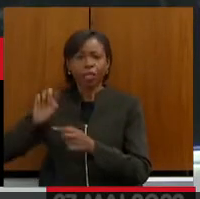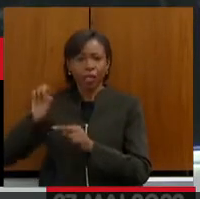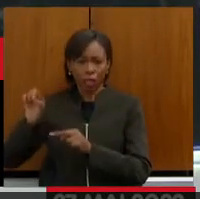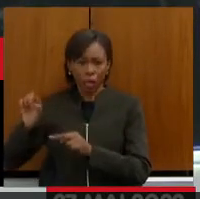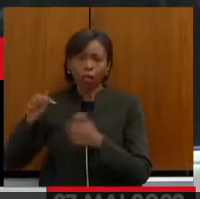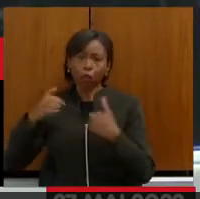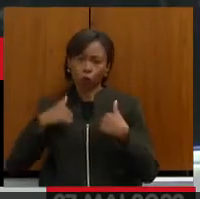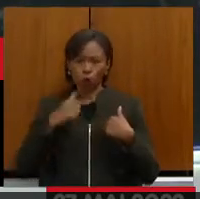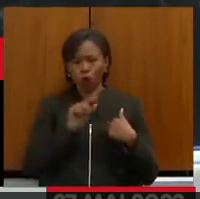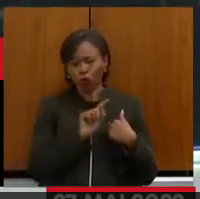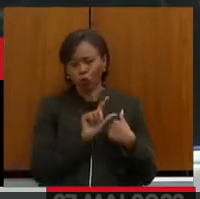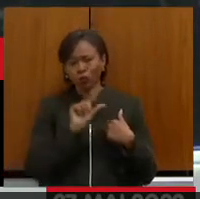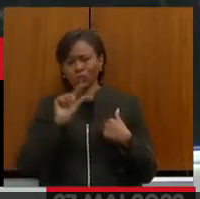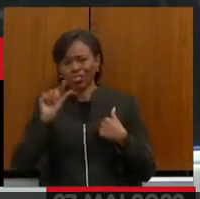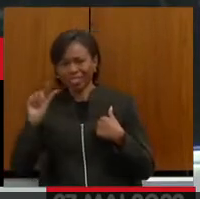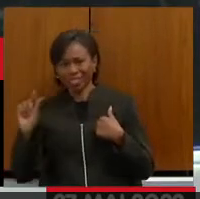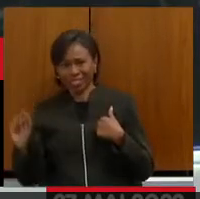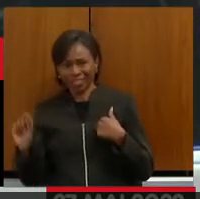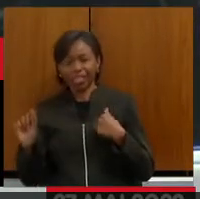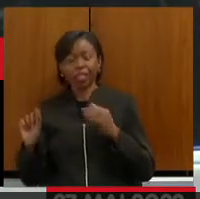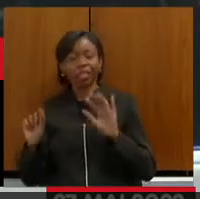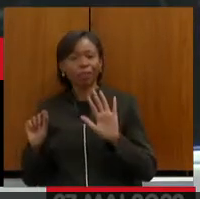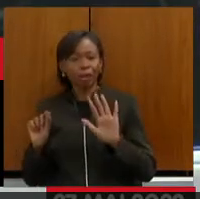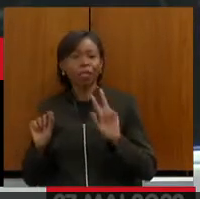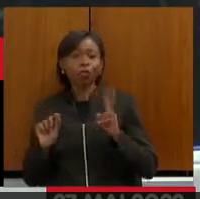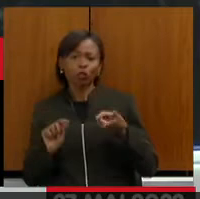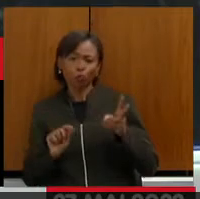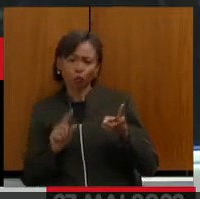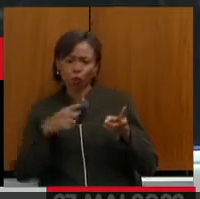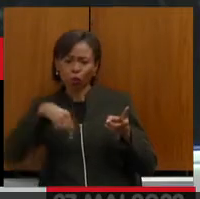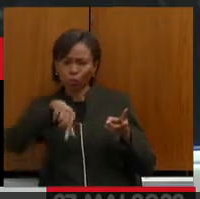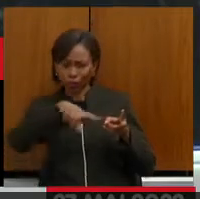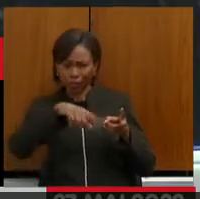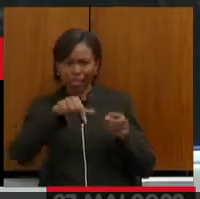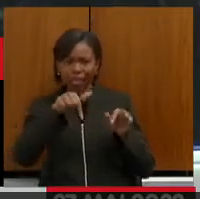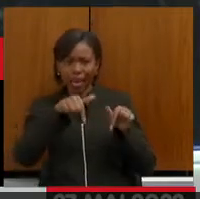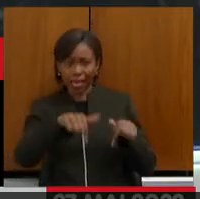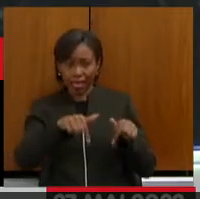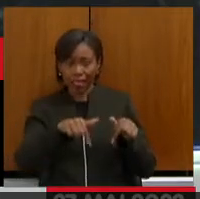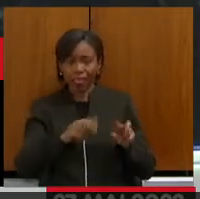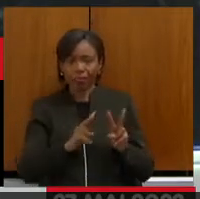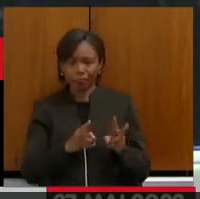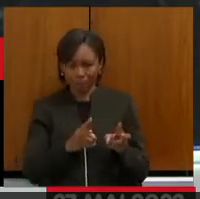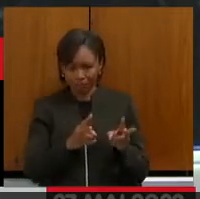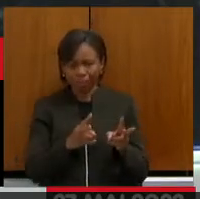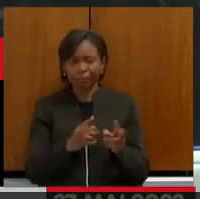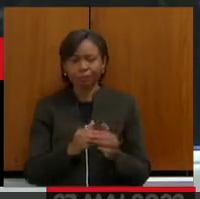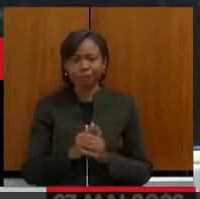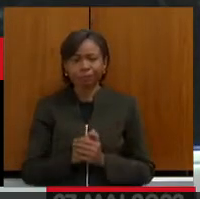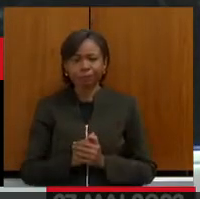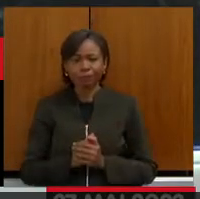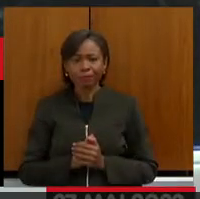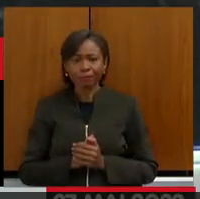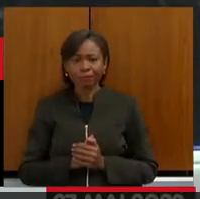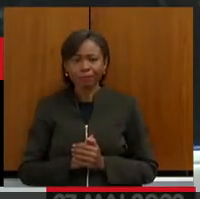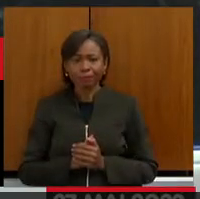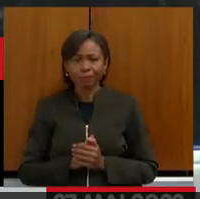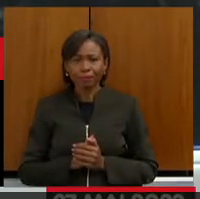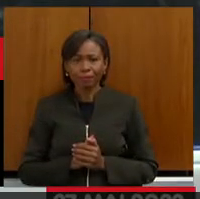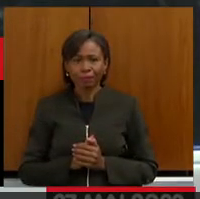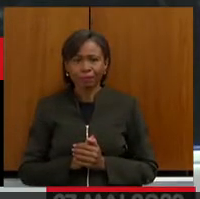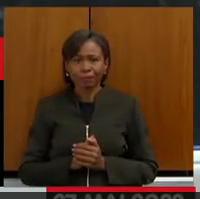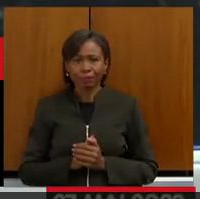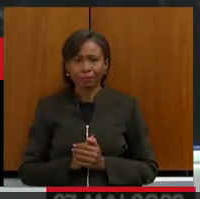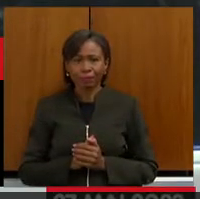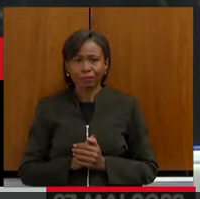estar aqui hoje com aquelas que não podem estar aqui hoje mas por muitas também que que foram por um